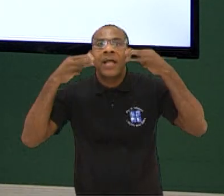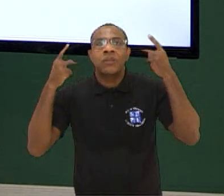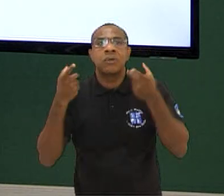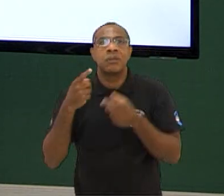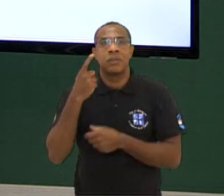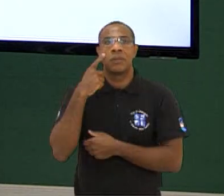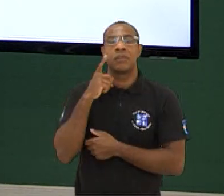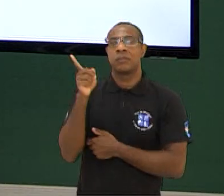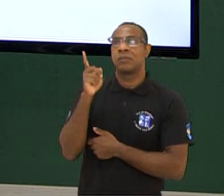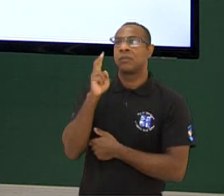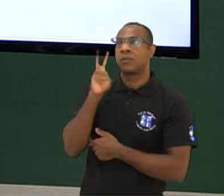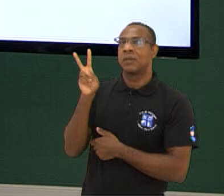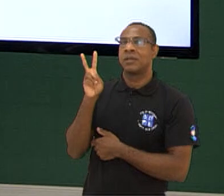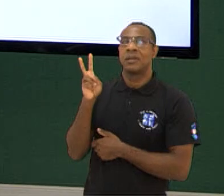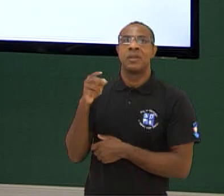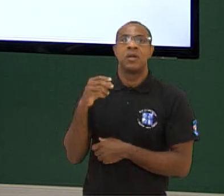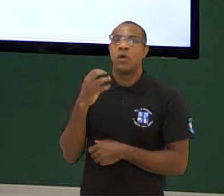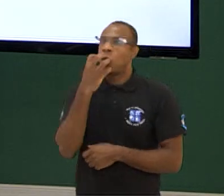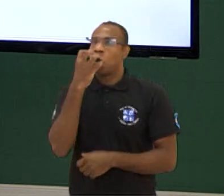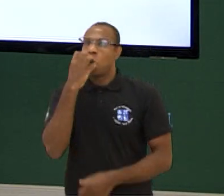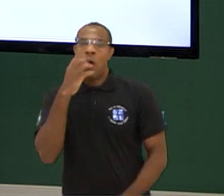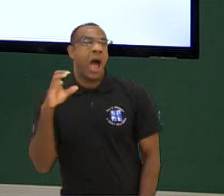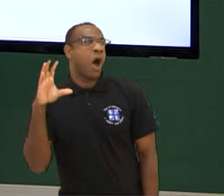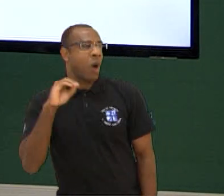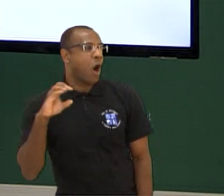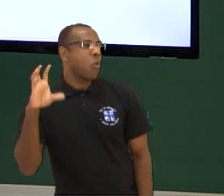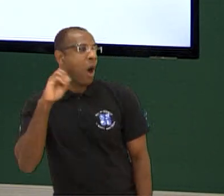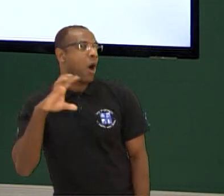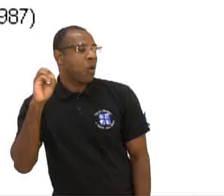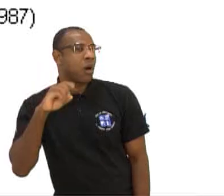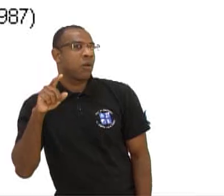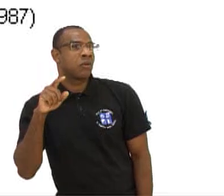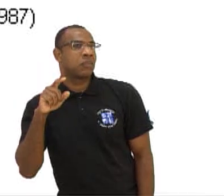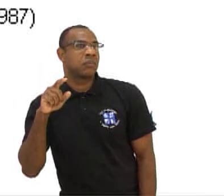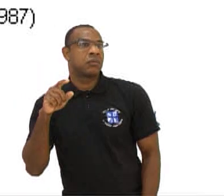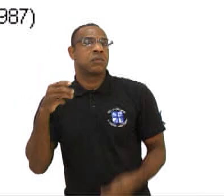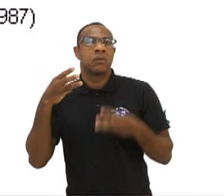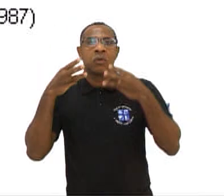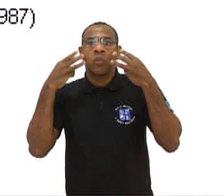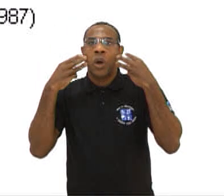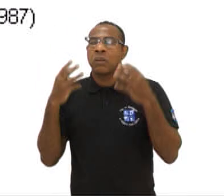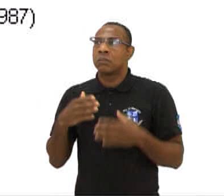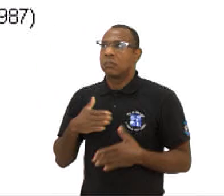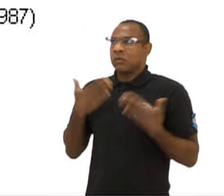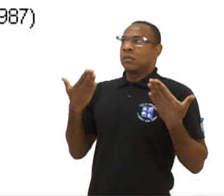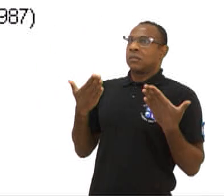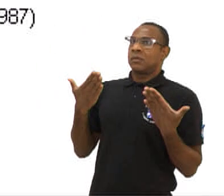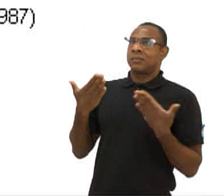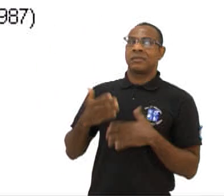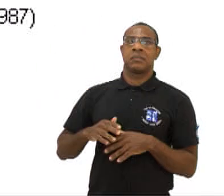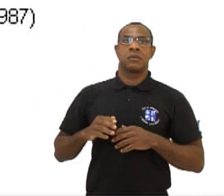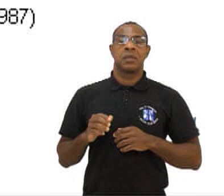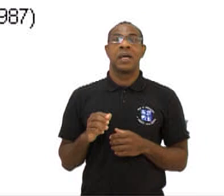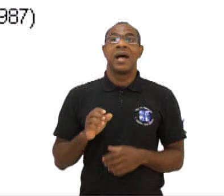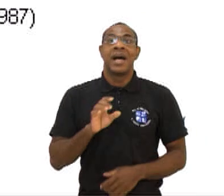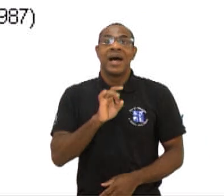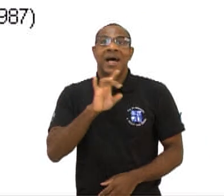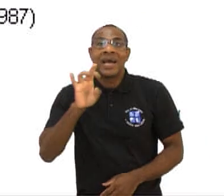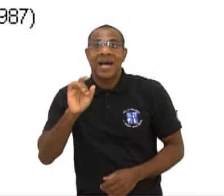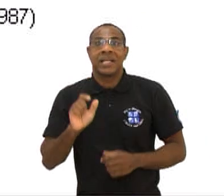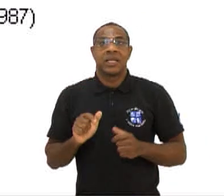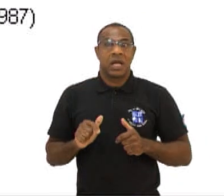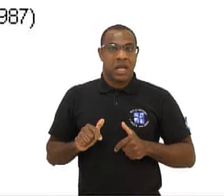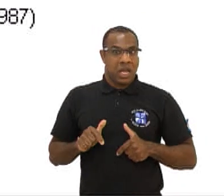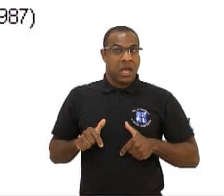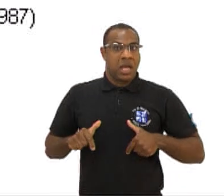o Odd, por exemplo, ele late, né? O Garfield se assusta e o Garfield pensa, para cada ação há uma reação